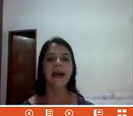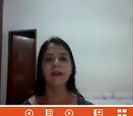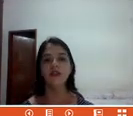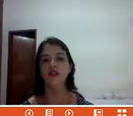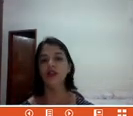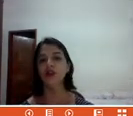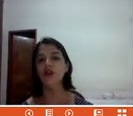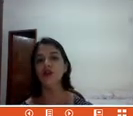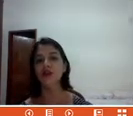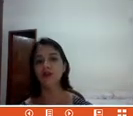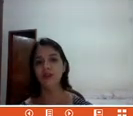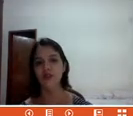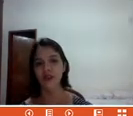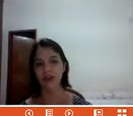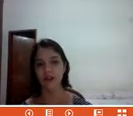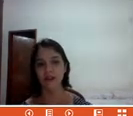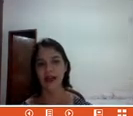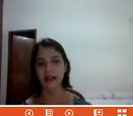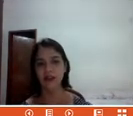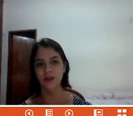da